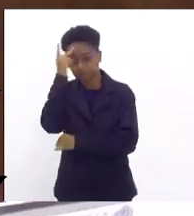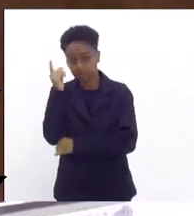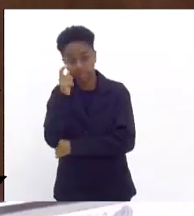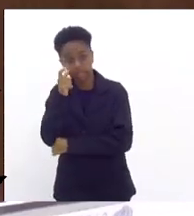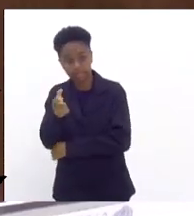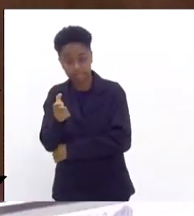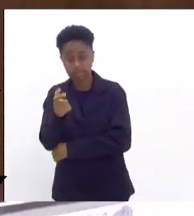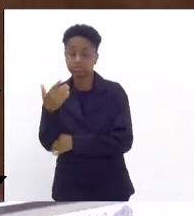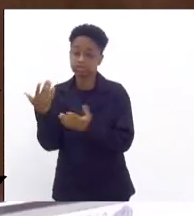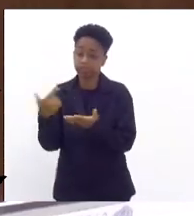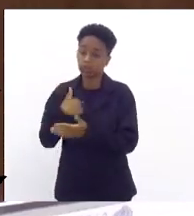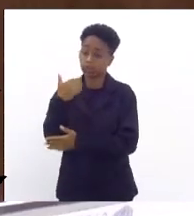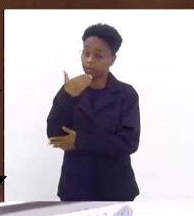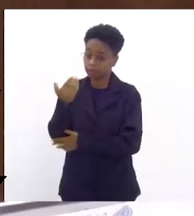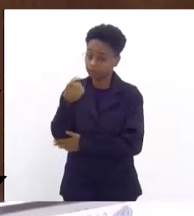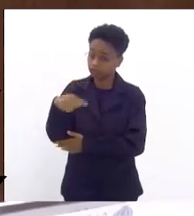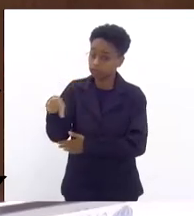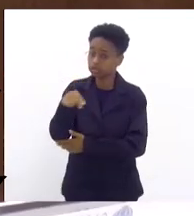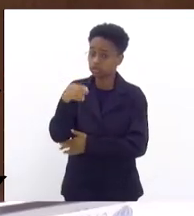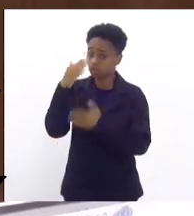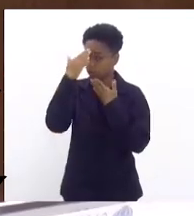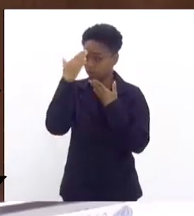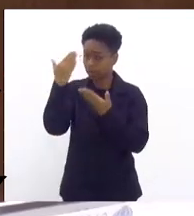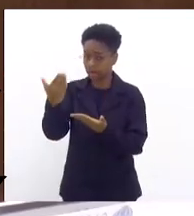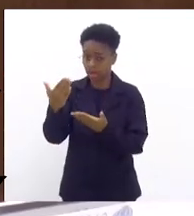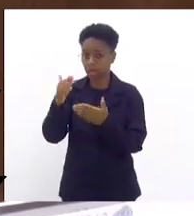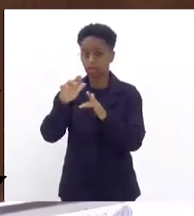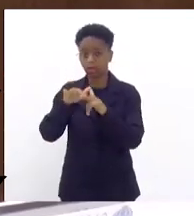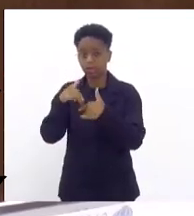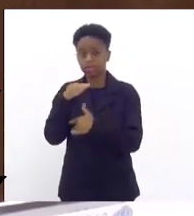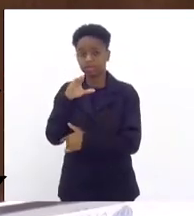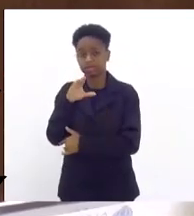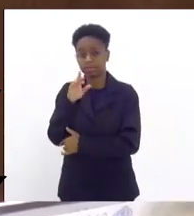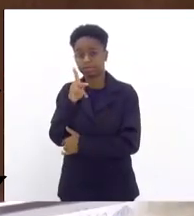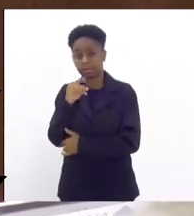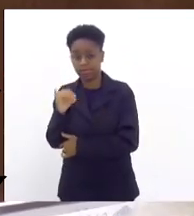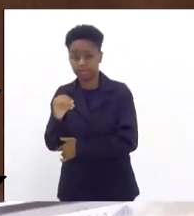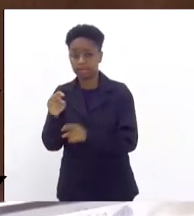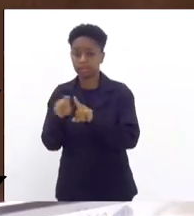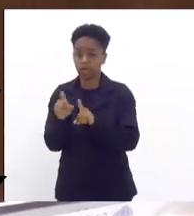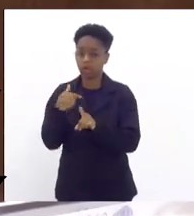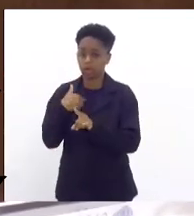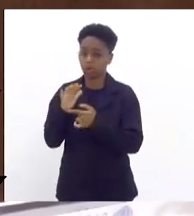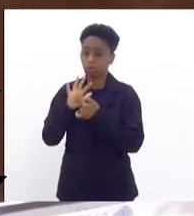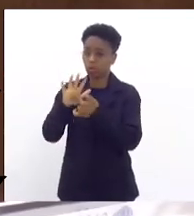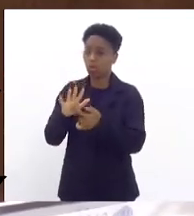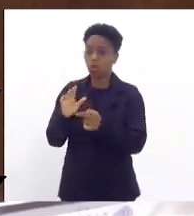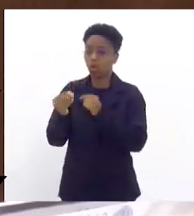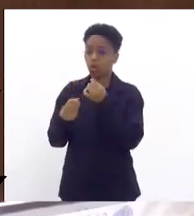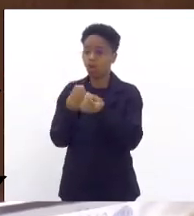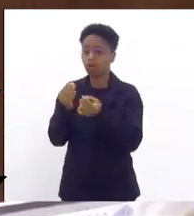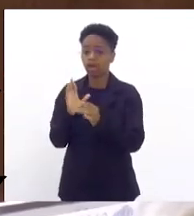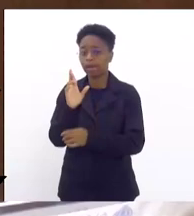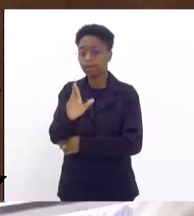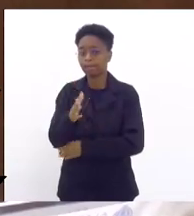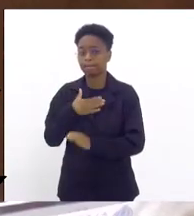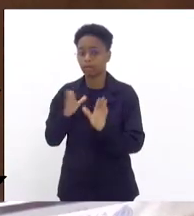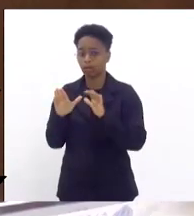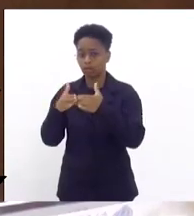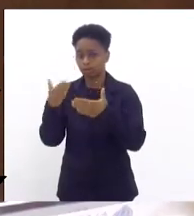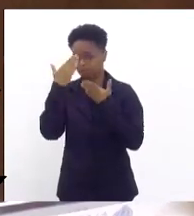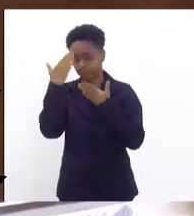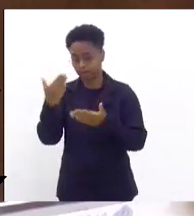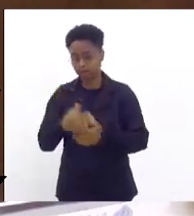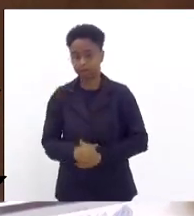eu venho pedir para vocês muito obrigado por essa CPI, por eu dizer o que ela representa na minha comunidade. Meu muito